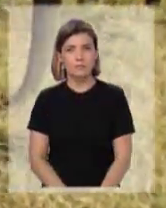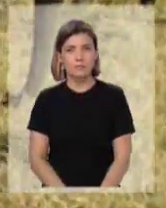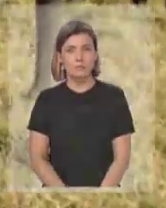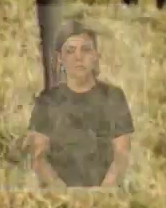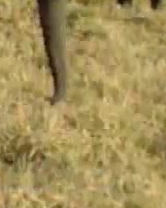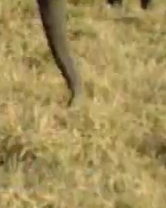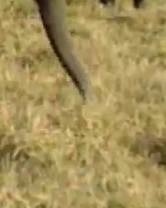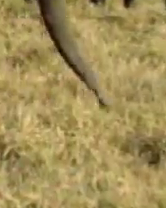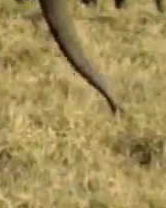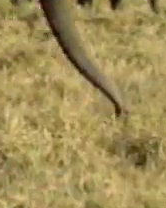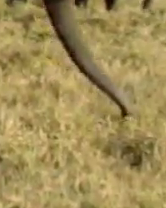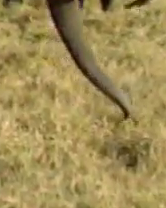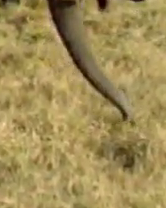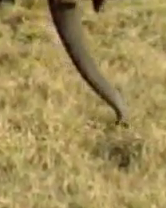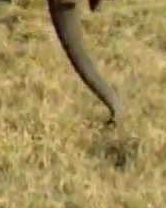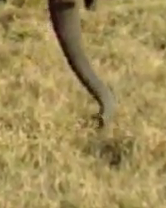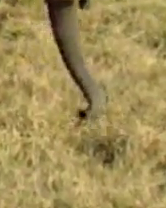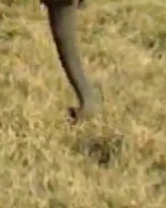estável.